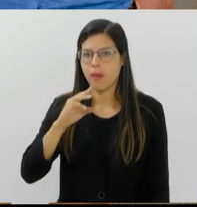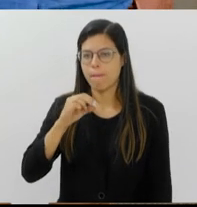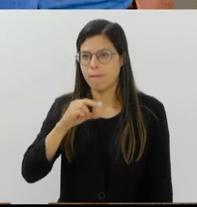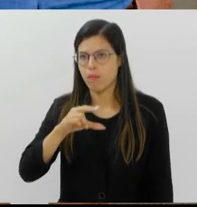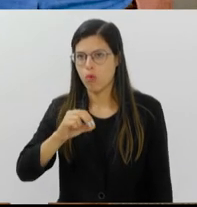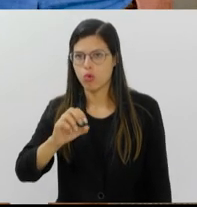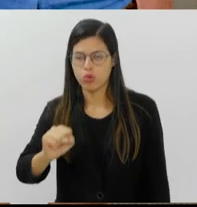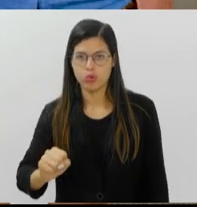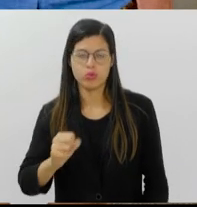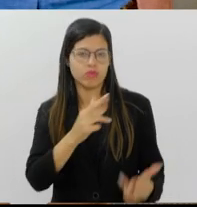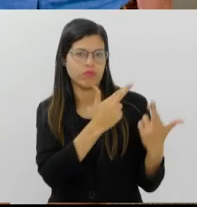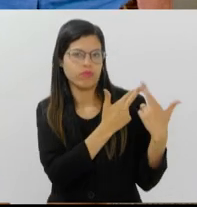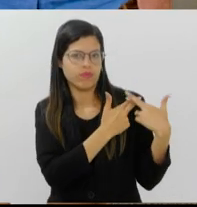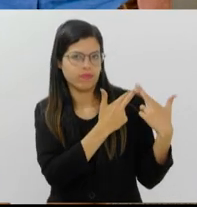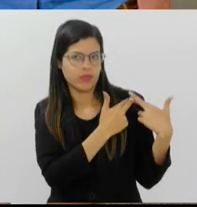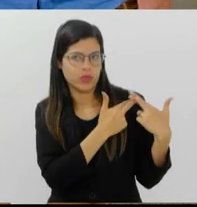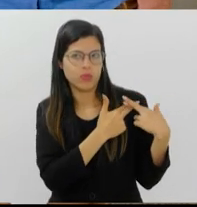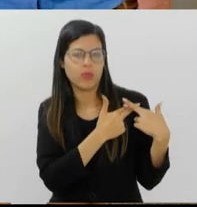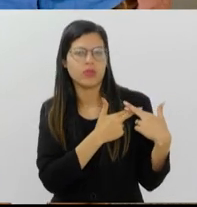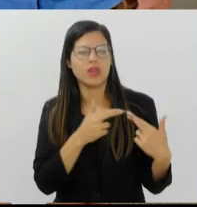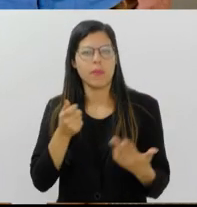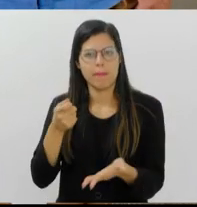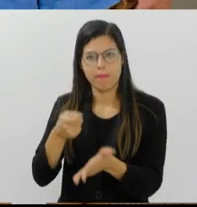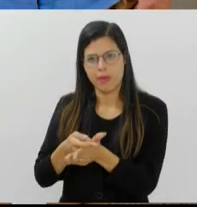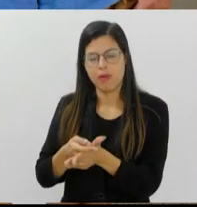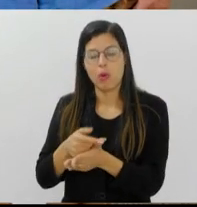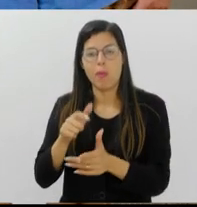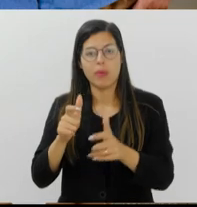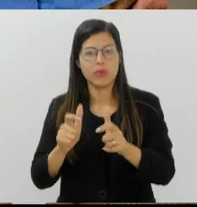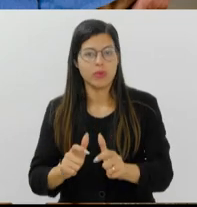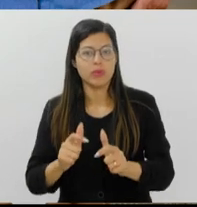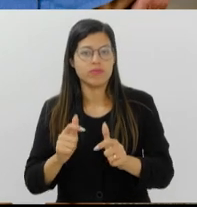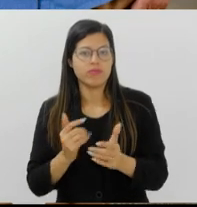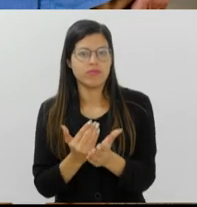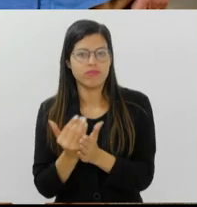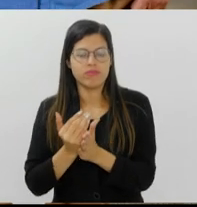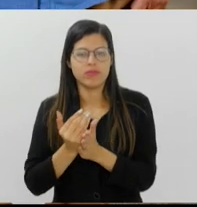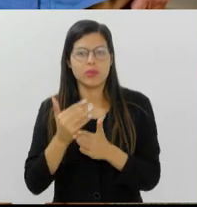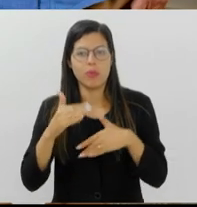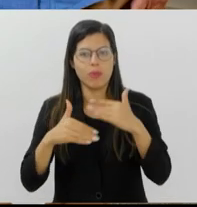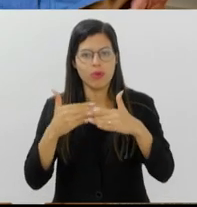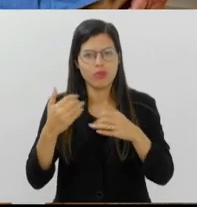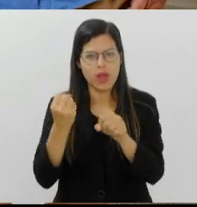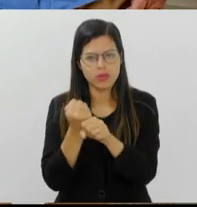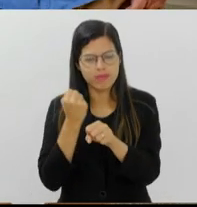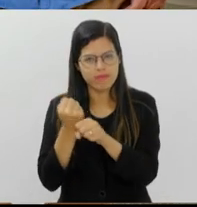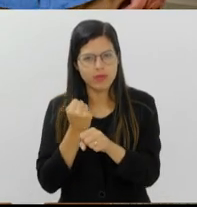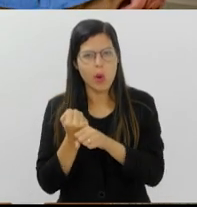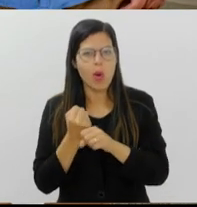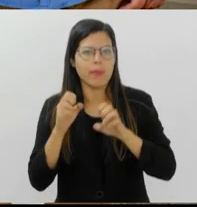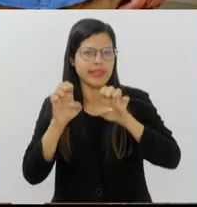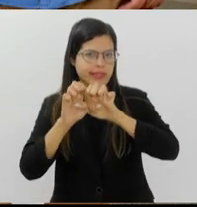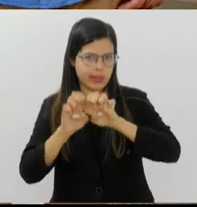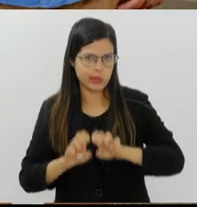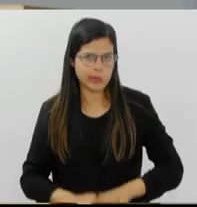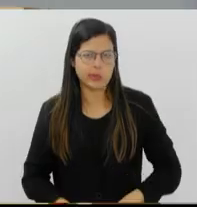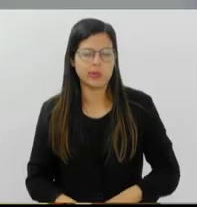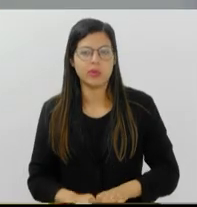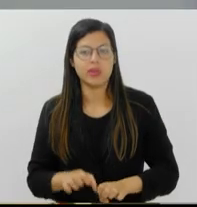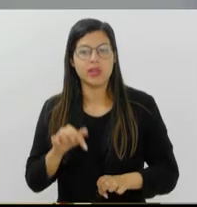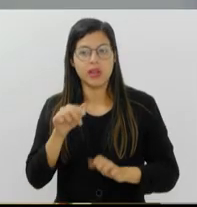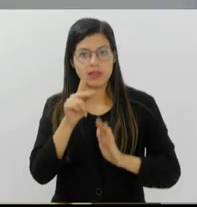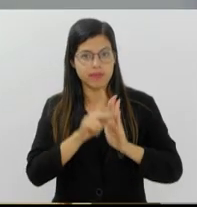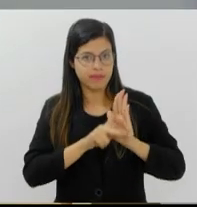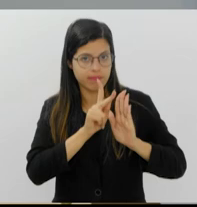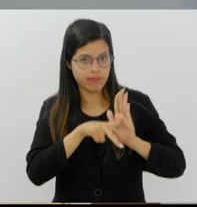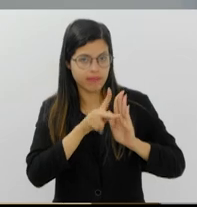Kleffer, responsável pela concessão do espaço, já iniciou o processo de demolições internas da estrutura existente. O projeto,